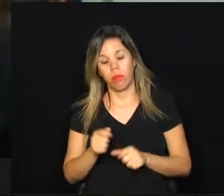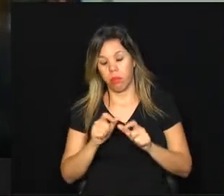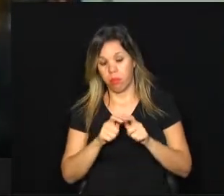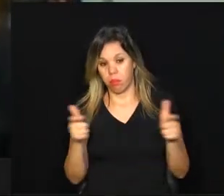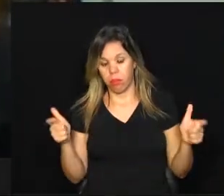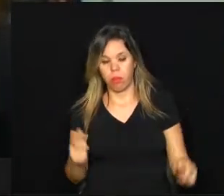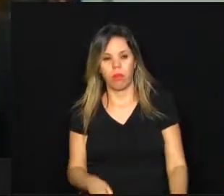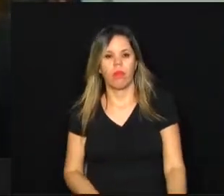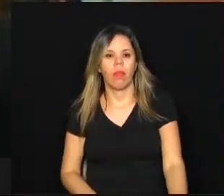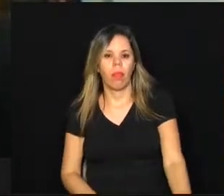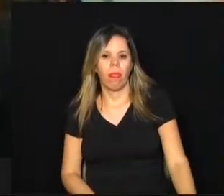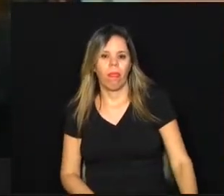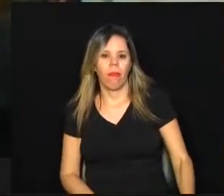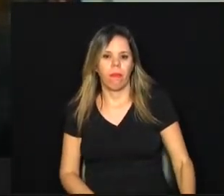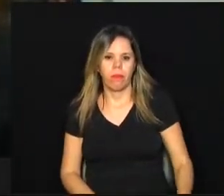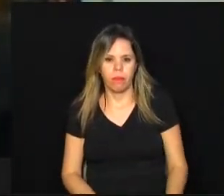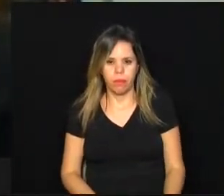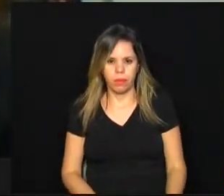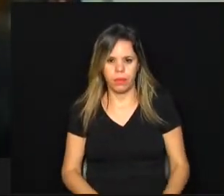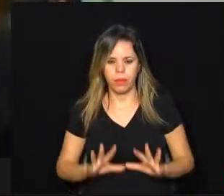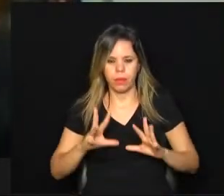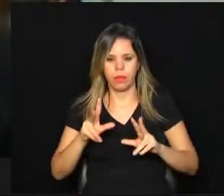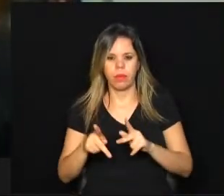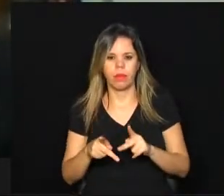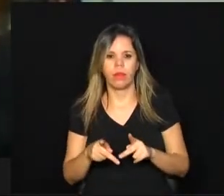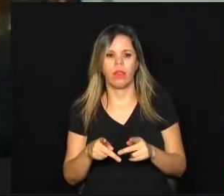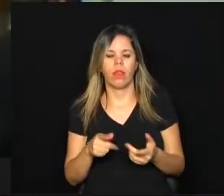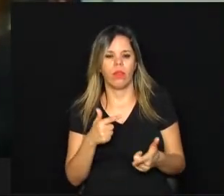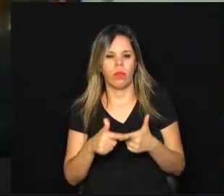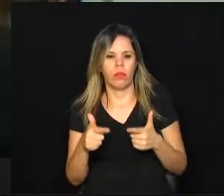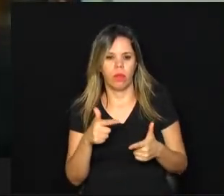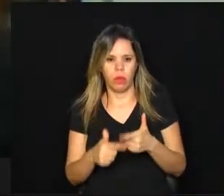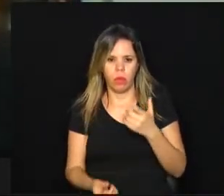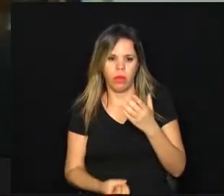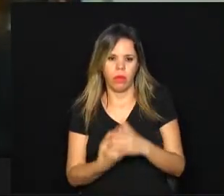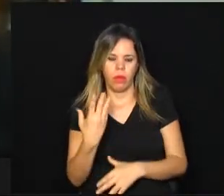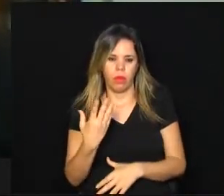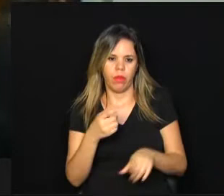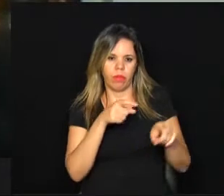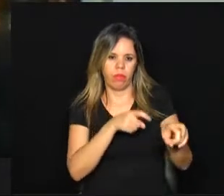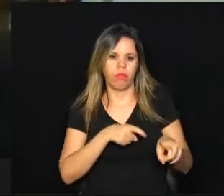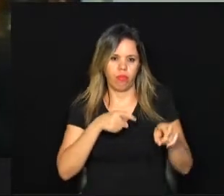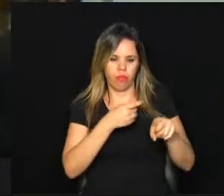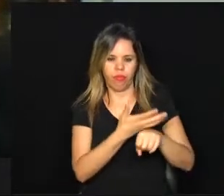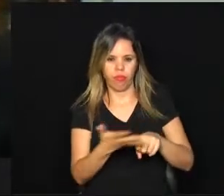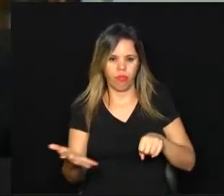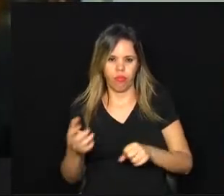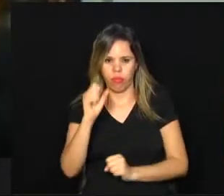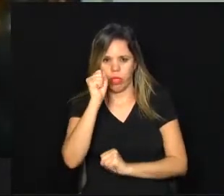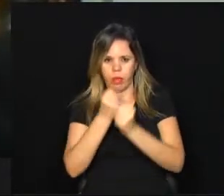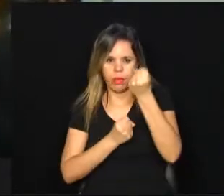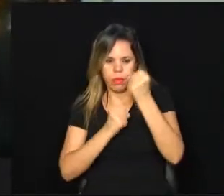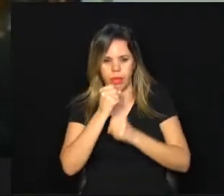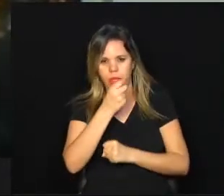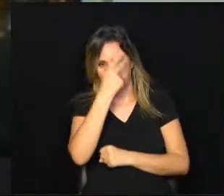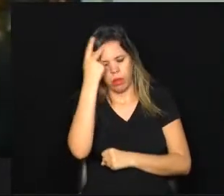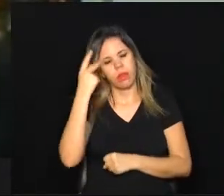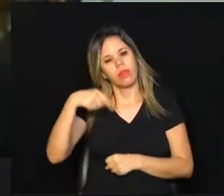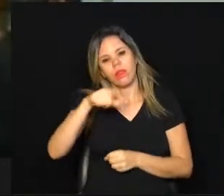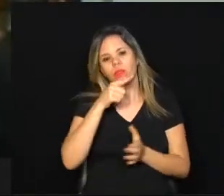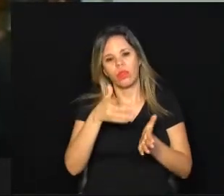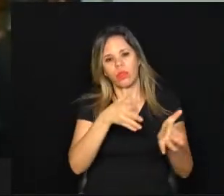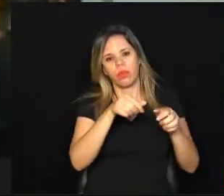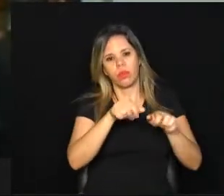porque senão todas as penalizações recairão sobre a agricultura, sobre a indústria e sobre o abastecimento